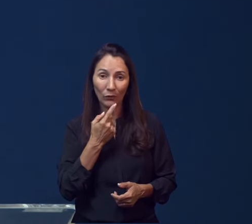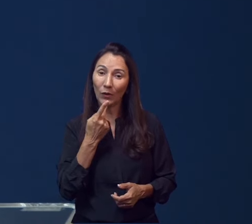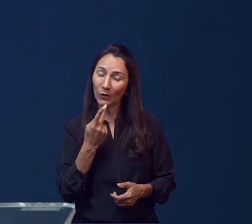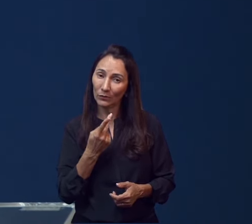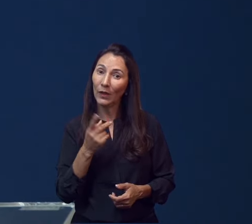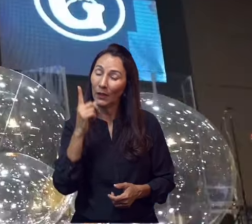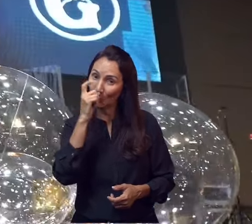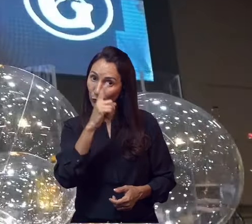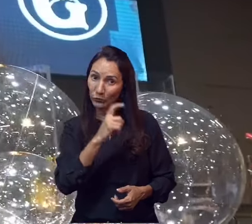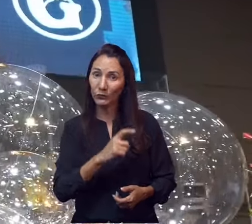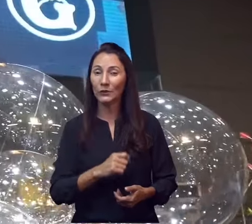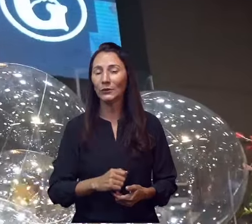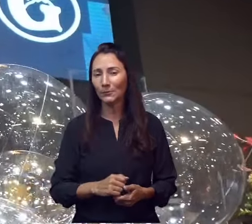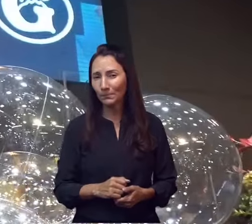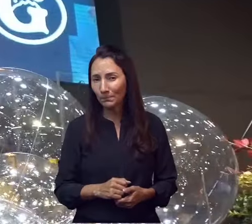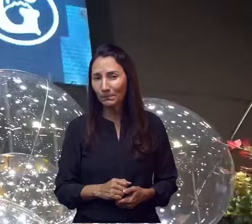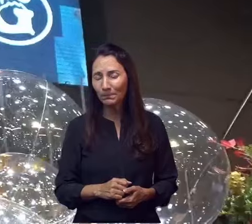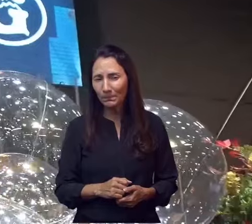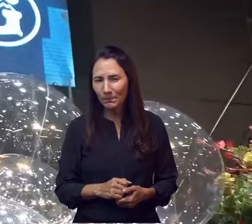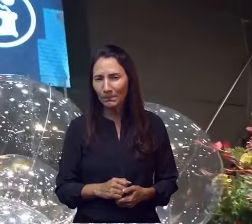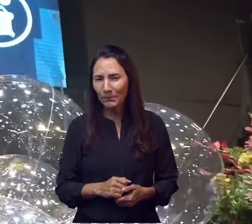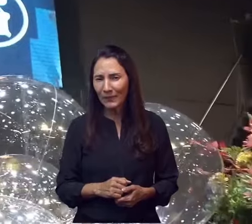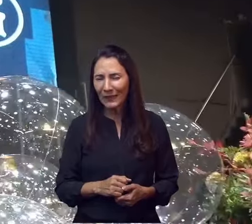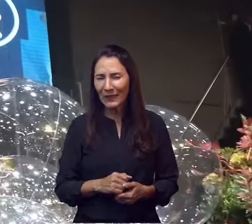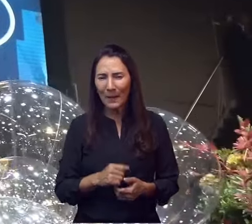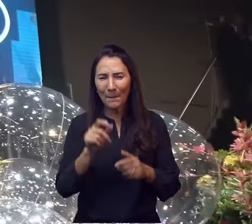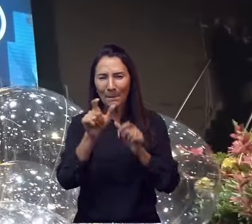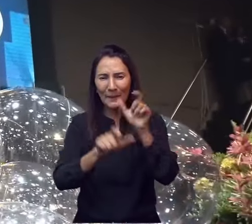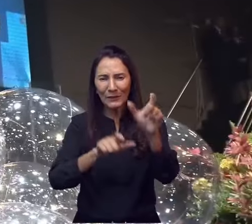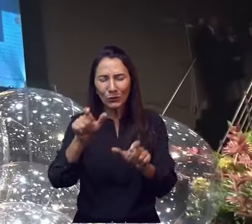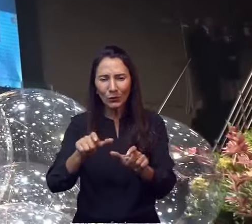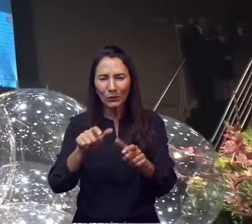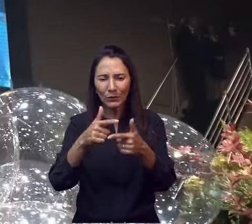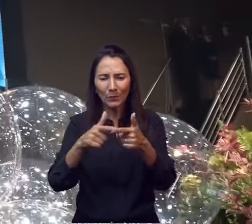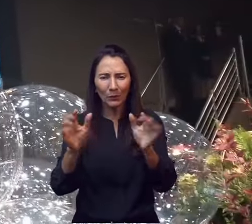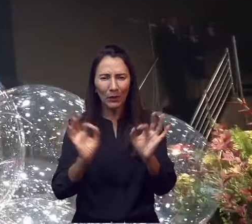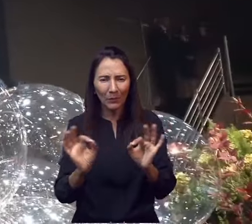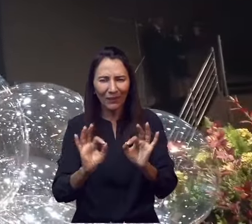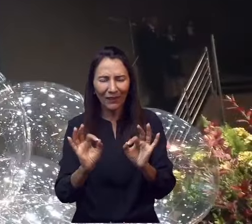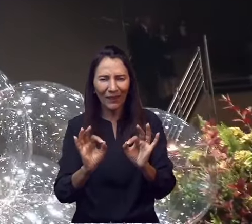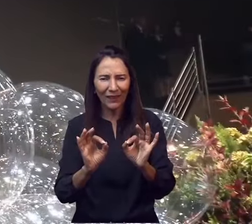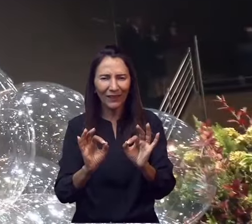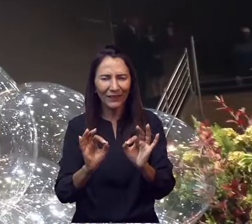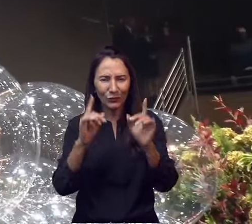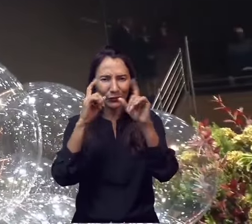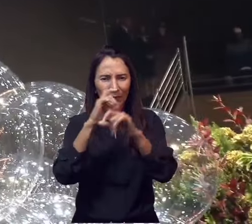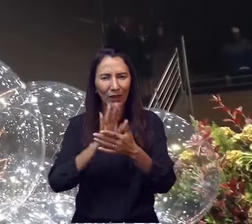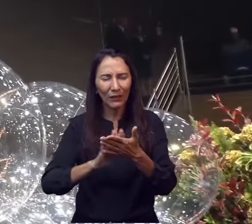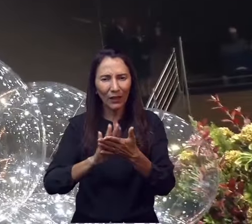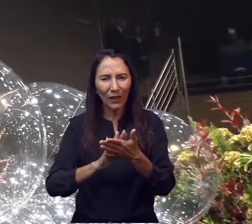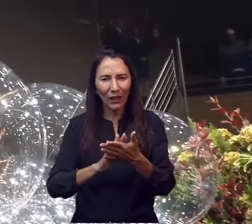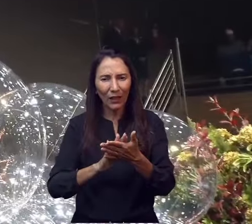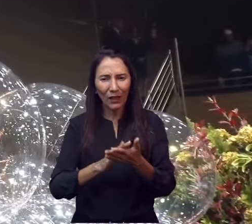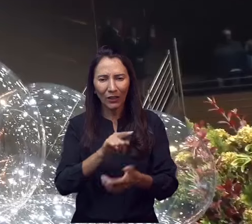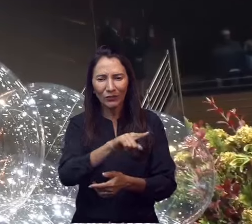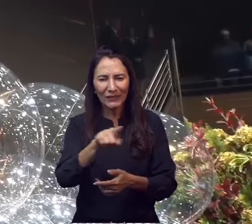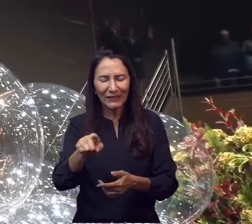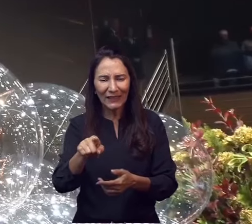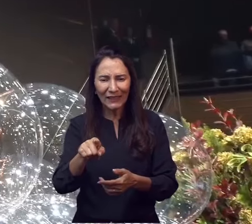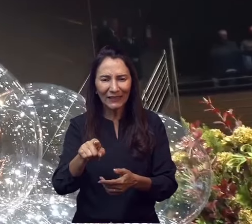difícil pessoas sem problema Sem Crise me pedi para ser seu pastor